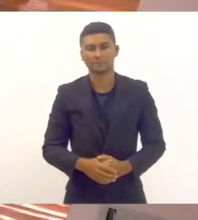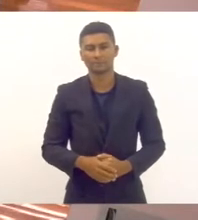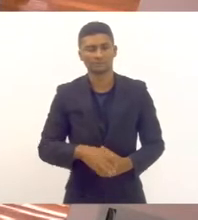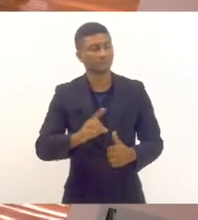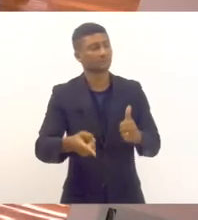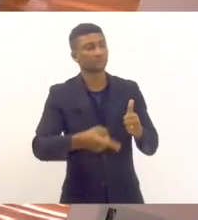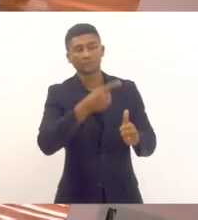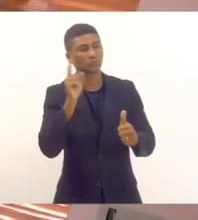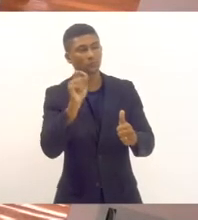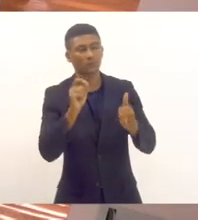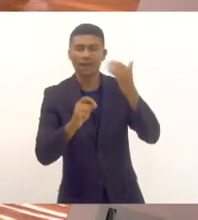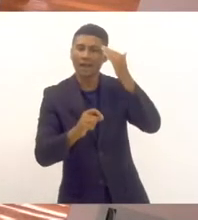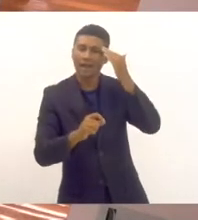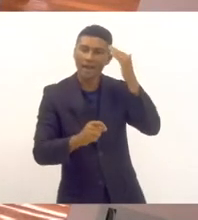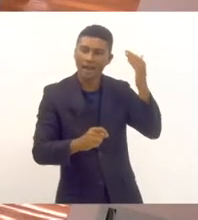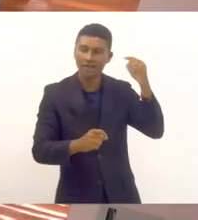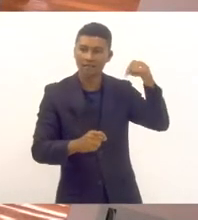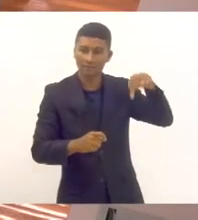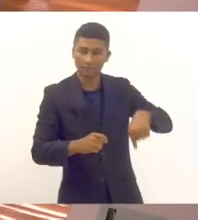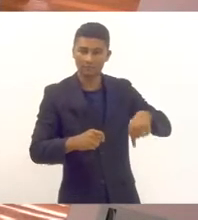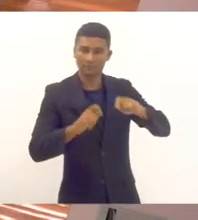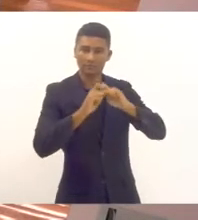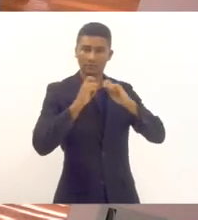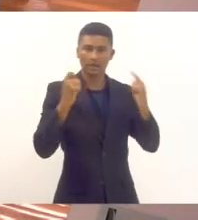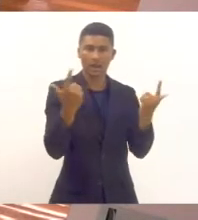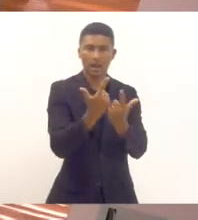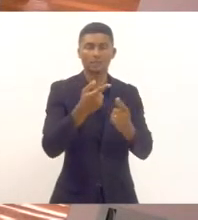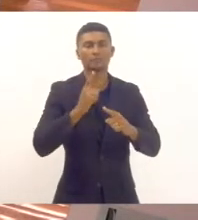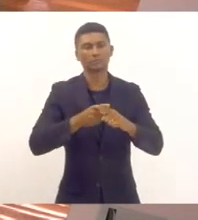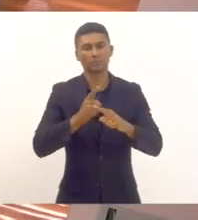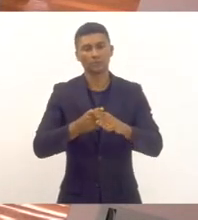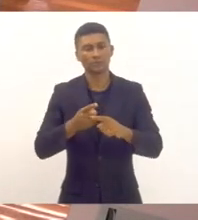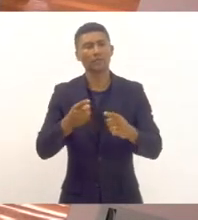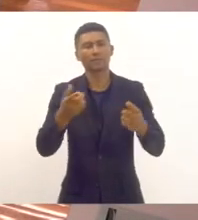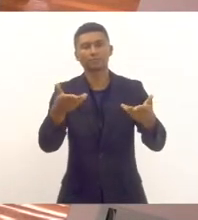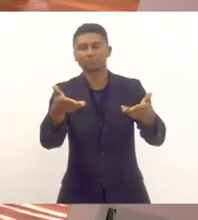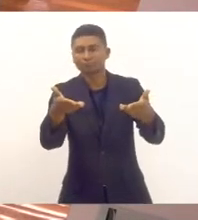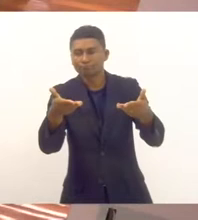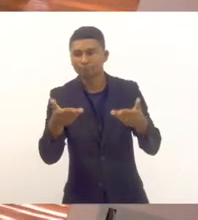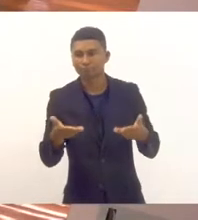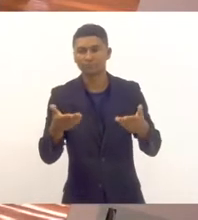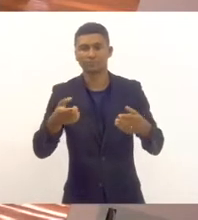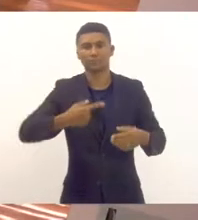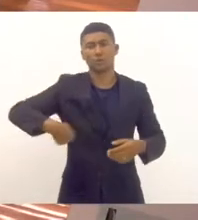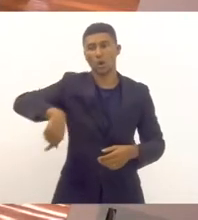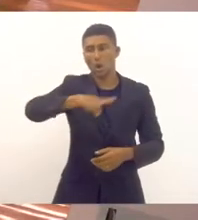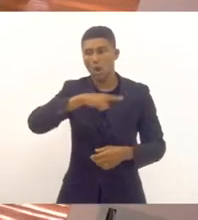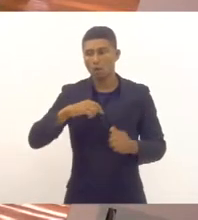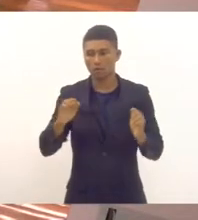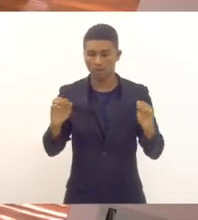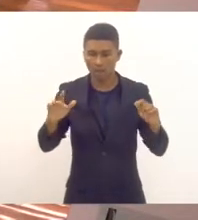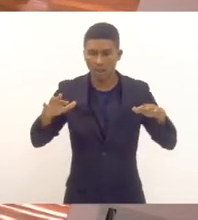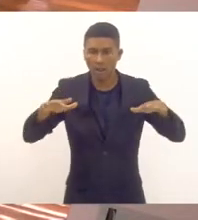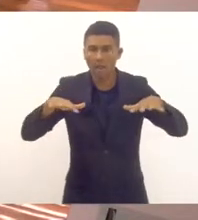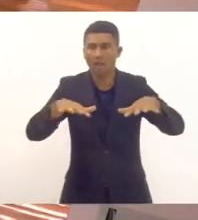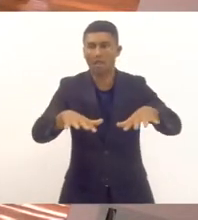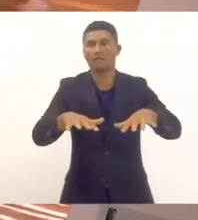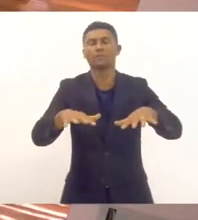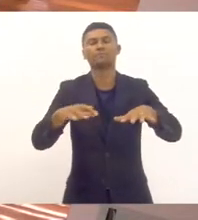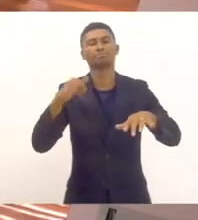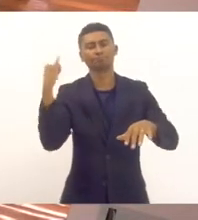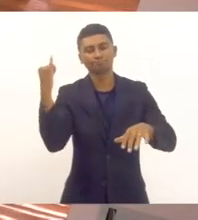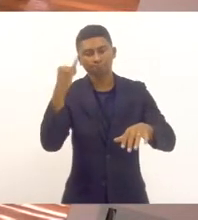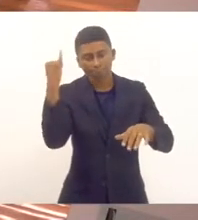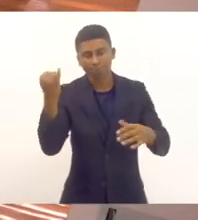Primeiramente, agradecer à casa por ter cedido esse espaço aqui, esse momento para a gente poder fazer nossas defesas.